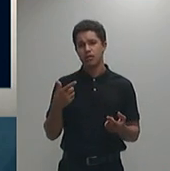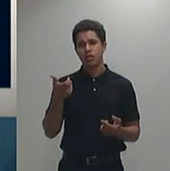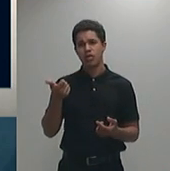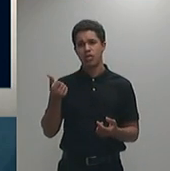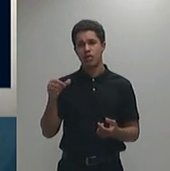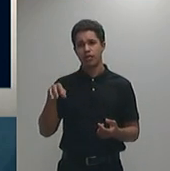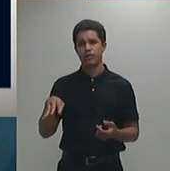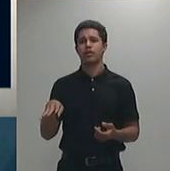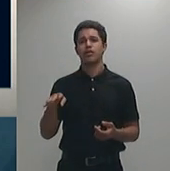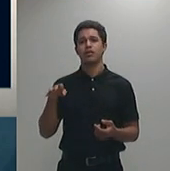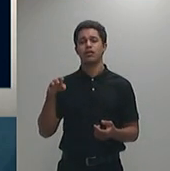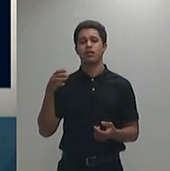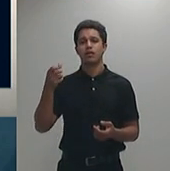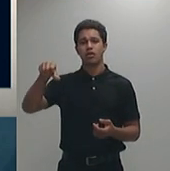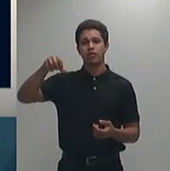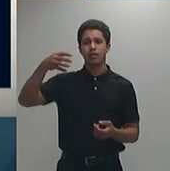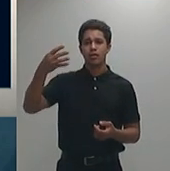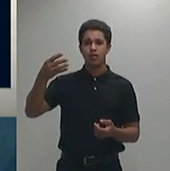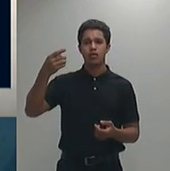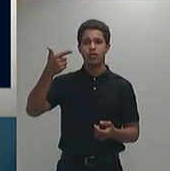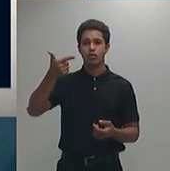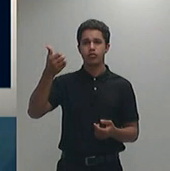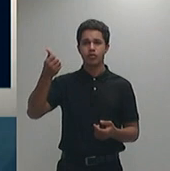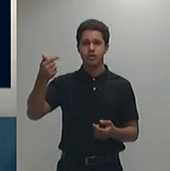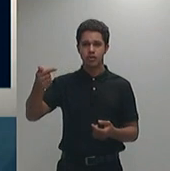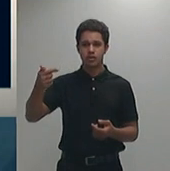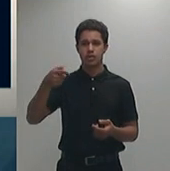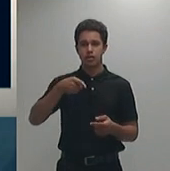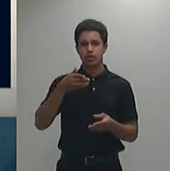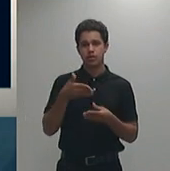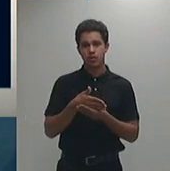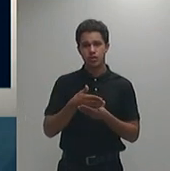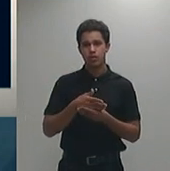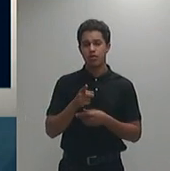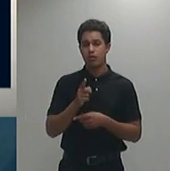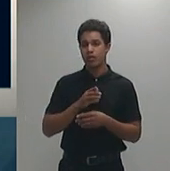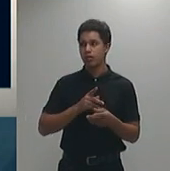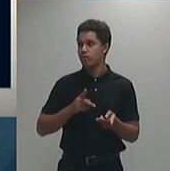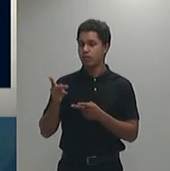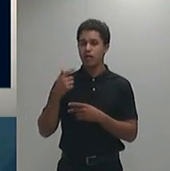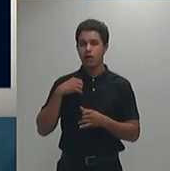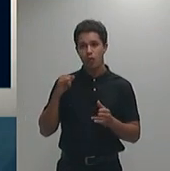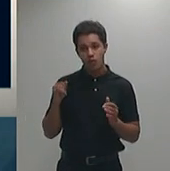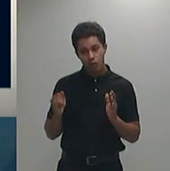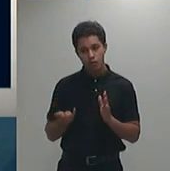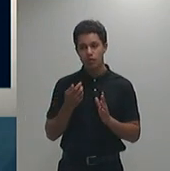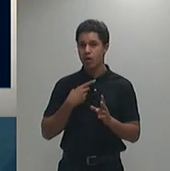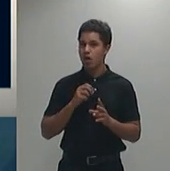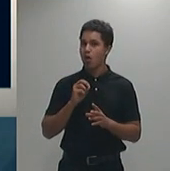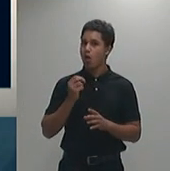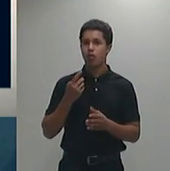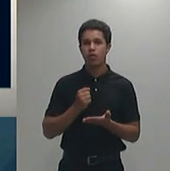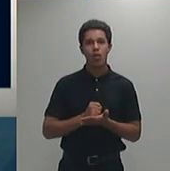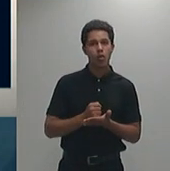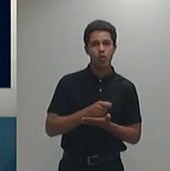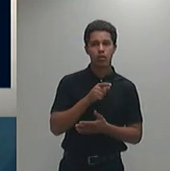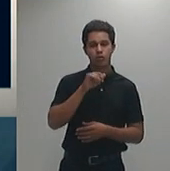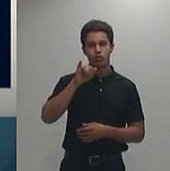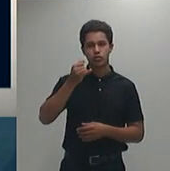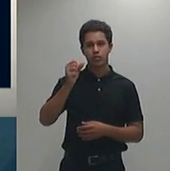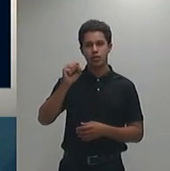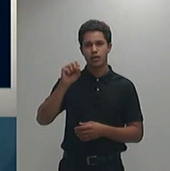de 2017 esse procedimento foi destinado a dia de mim a possibilidade ou não de os controladores da JS a